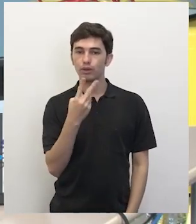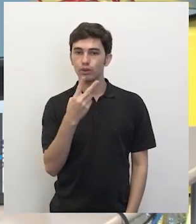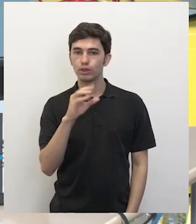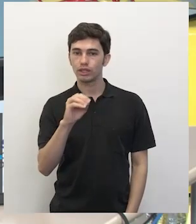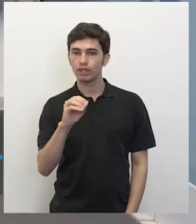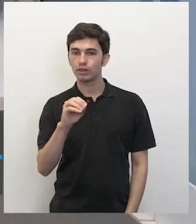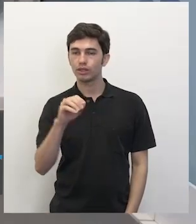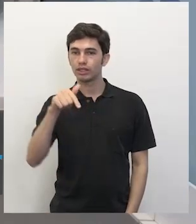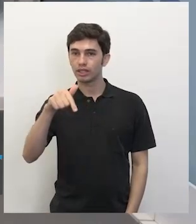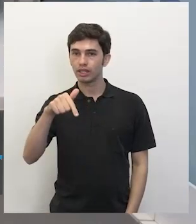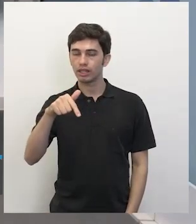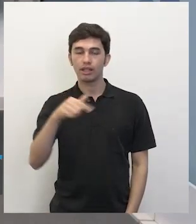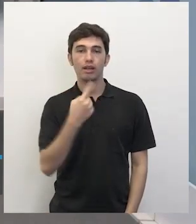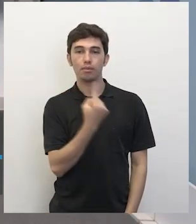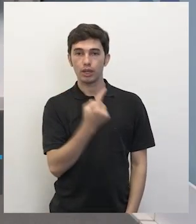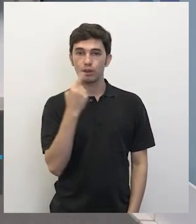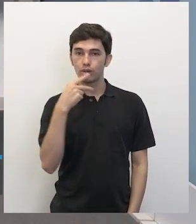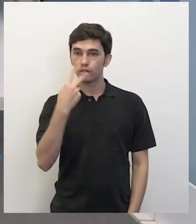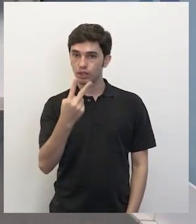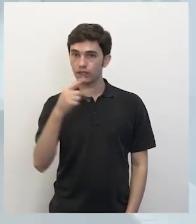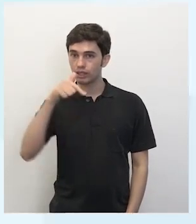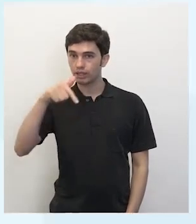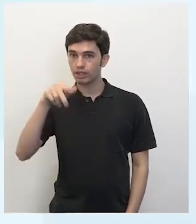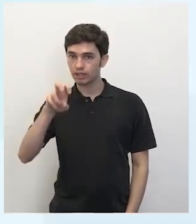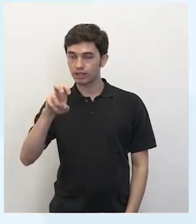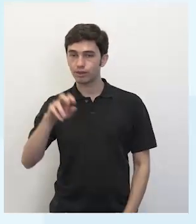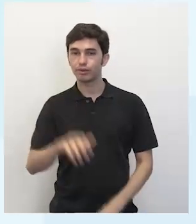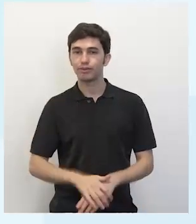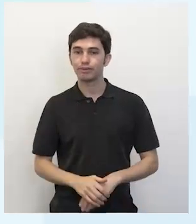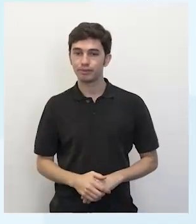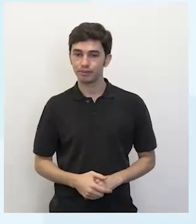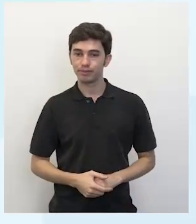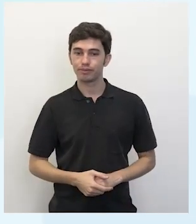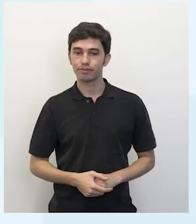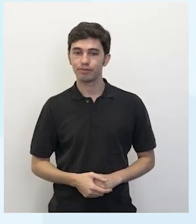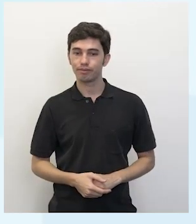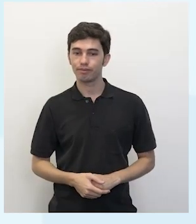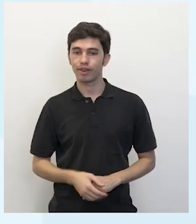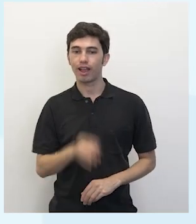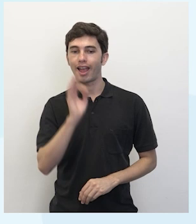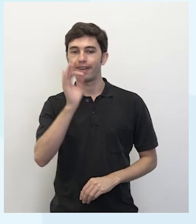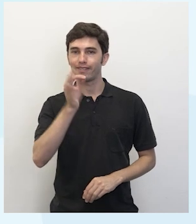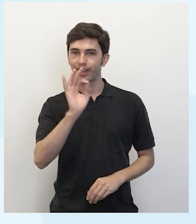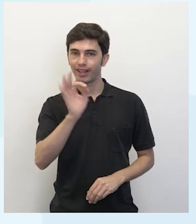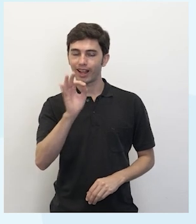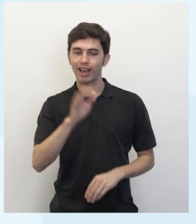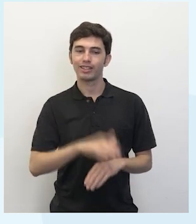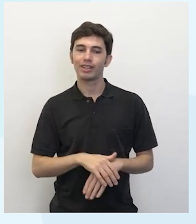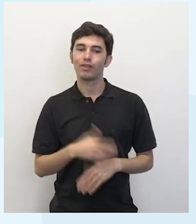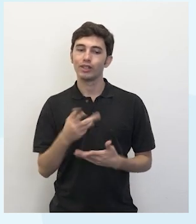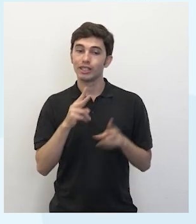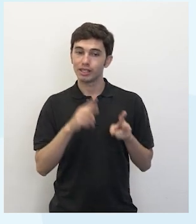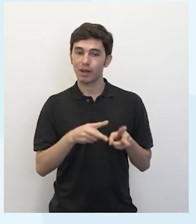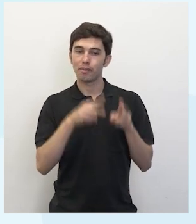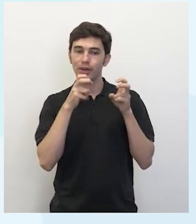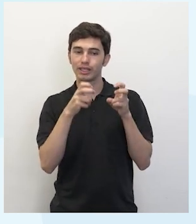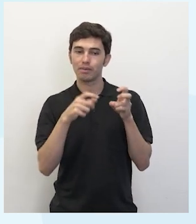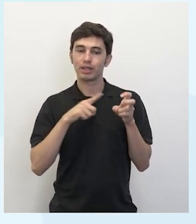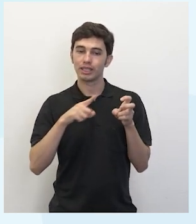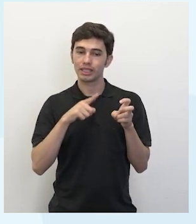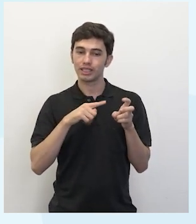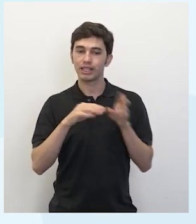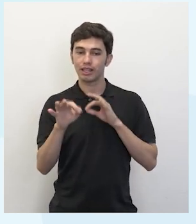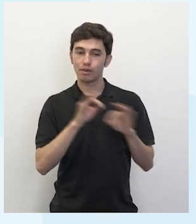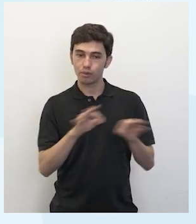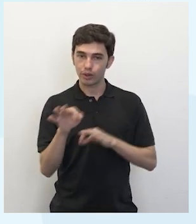1.275. Ah, que legal, né? Vamos ver se é isso mesmo? Bora. Tá? Olha lá, tá? Verdade, né? A ideia que conceito, perceba que quando você tem o